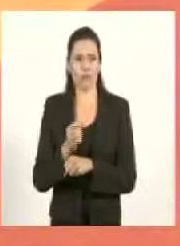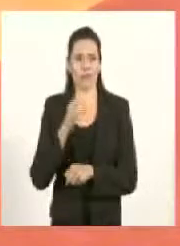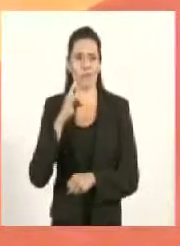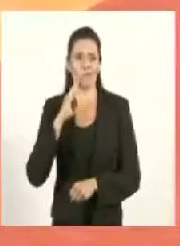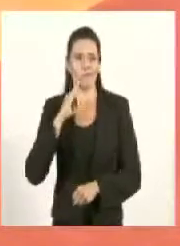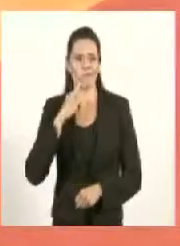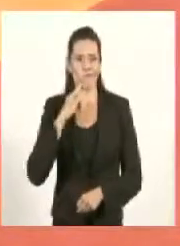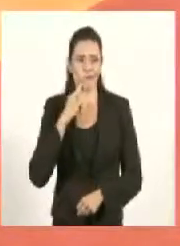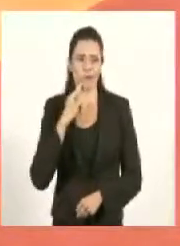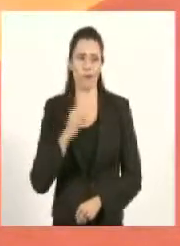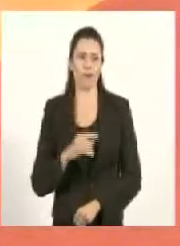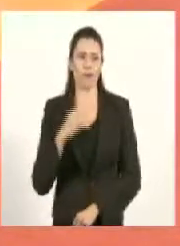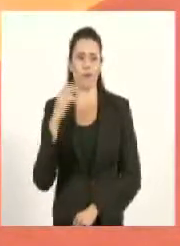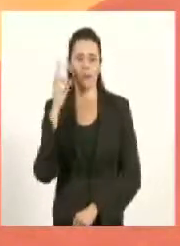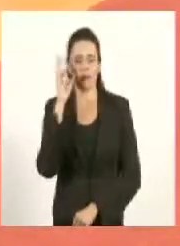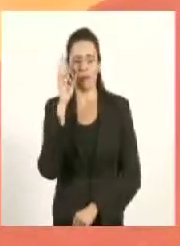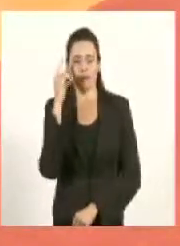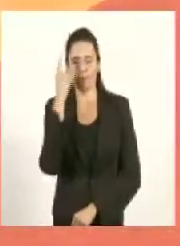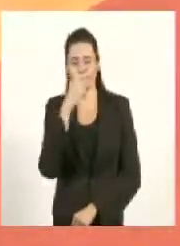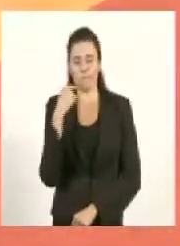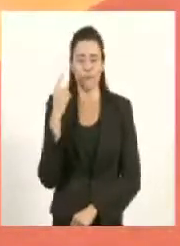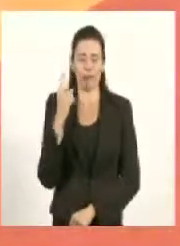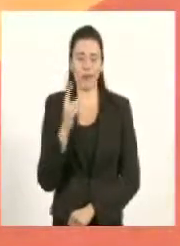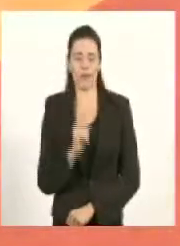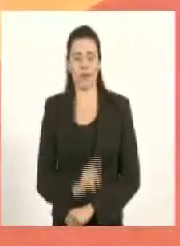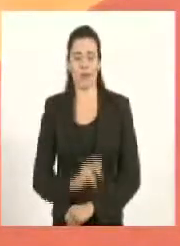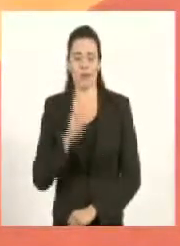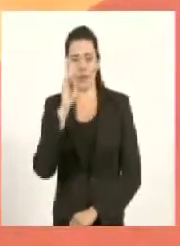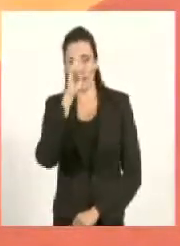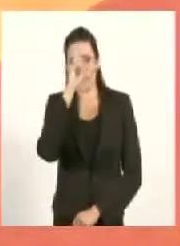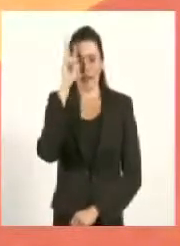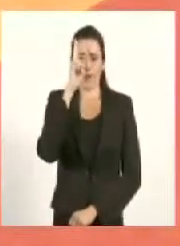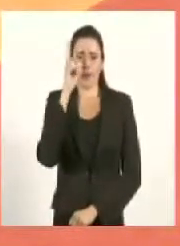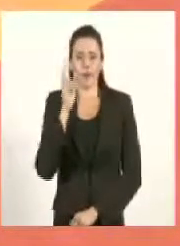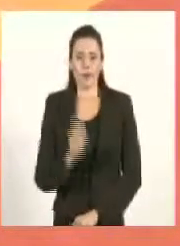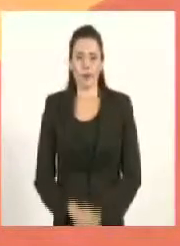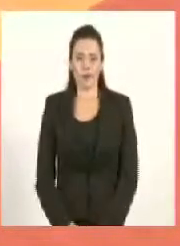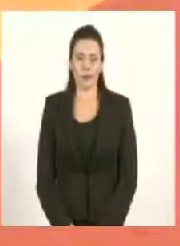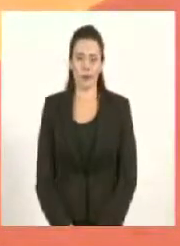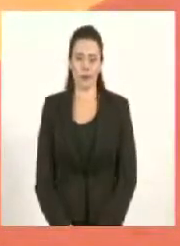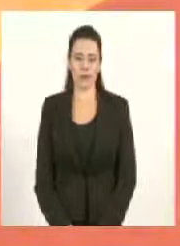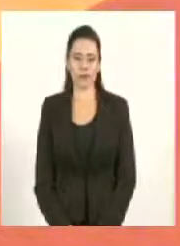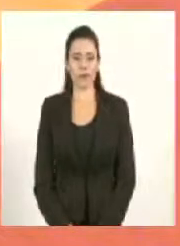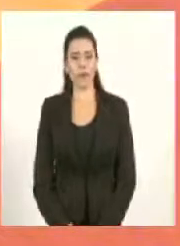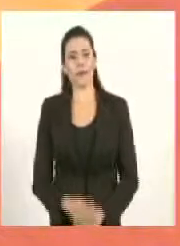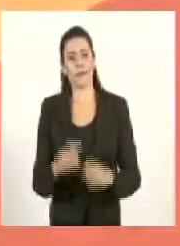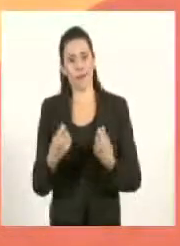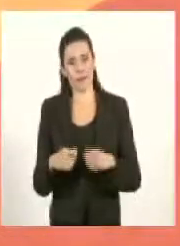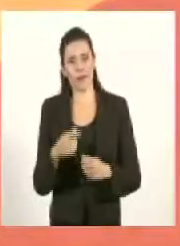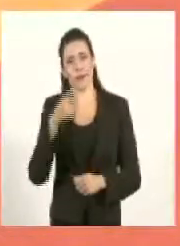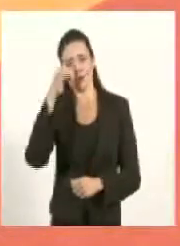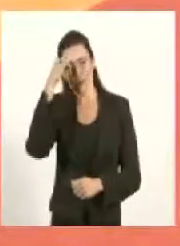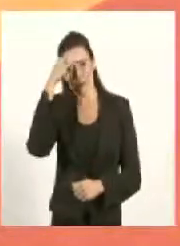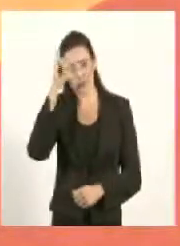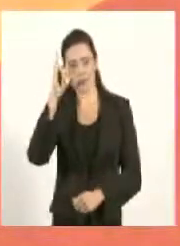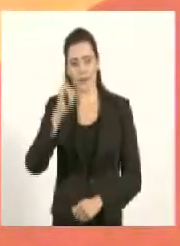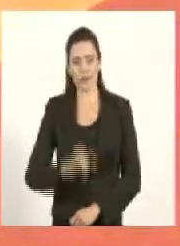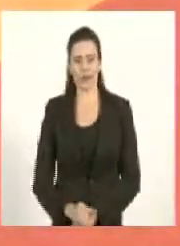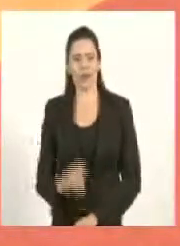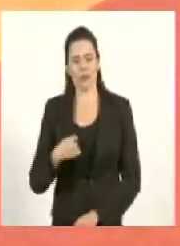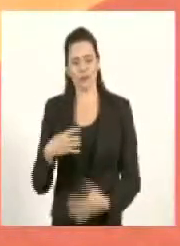e repensemos os nossos atos diante de tragédias desse tipo. Os meus sentimentos a toda a família.